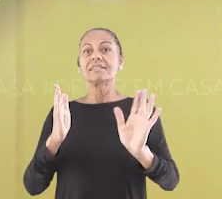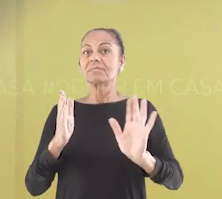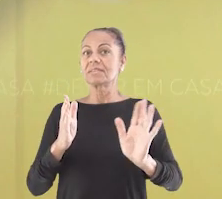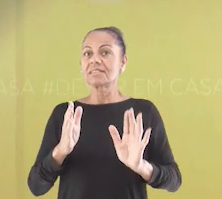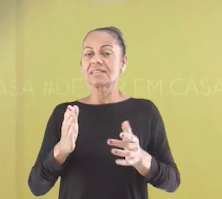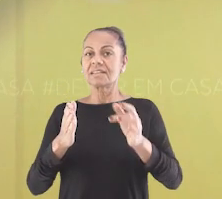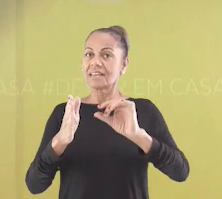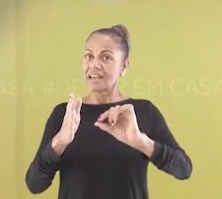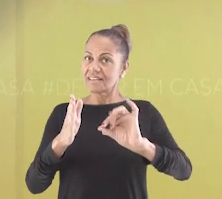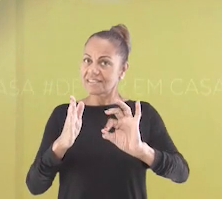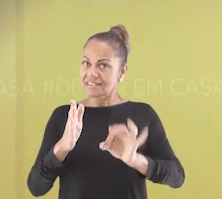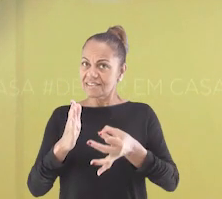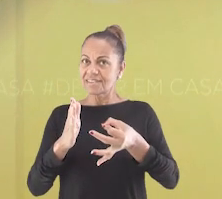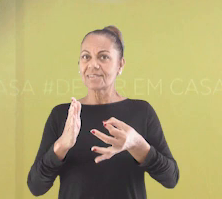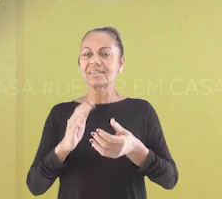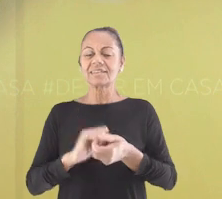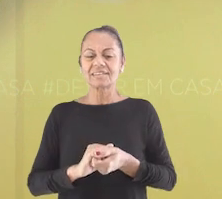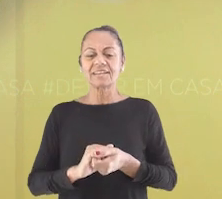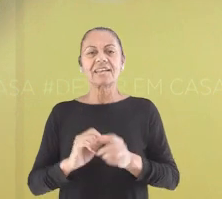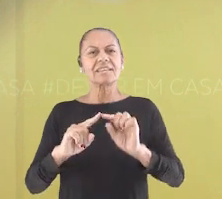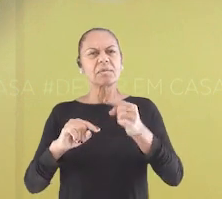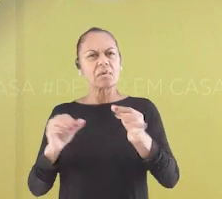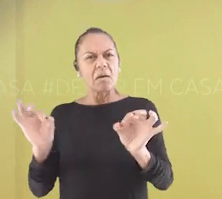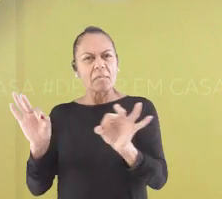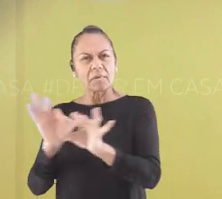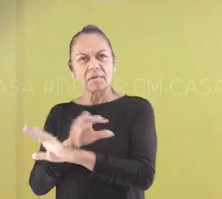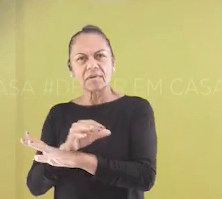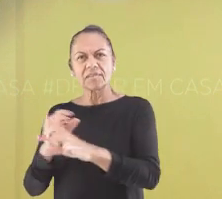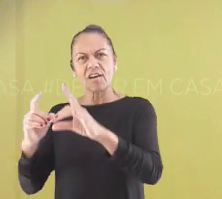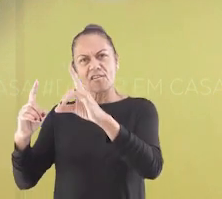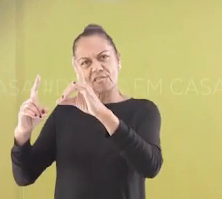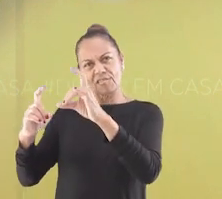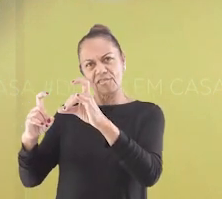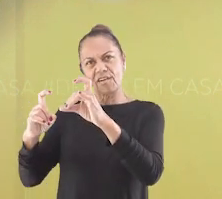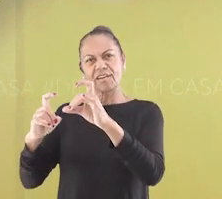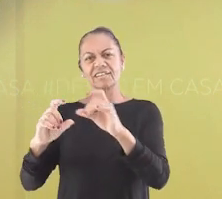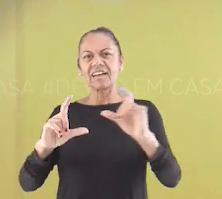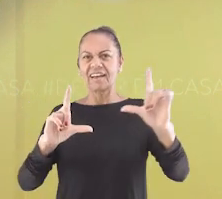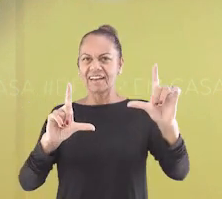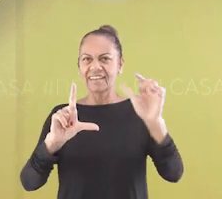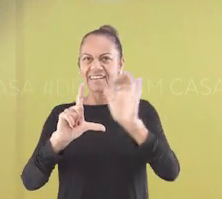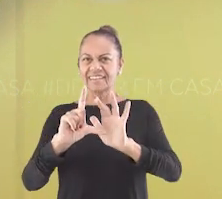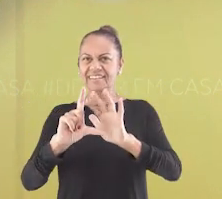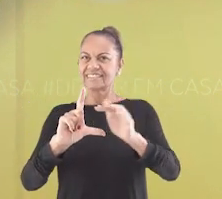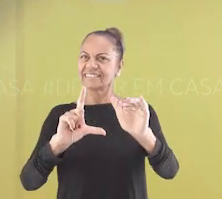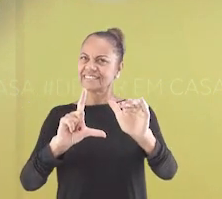assinatura. Depois de escrever, é só tirar uma foto e enviar para o QR Code que aparece aqui na sua tela.